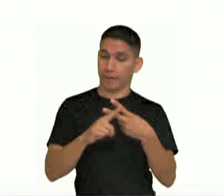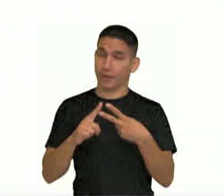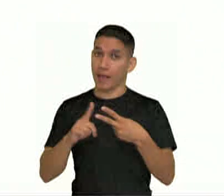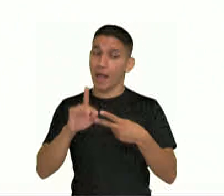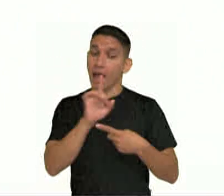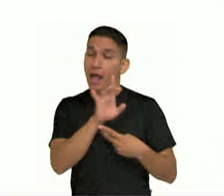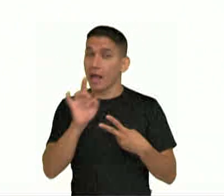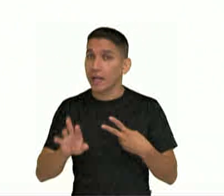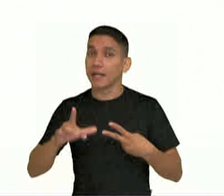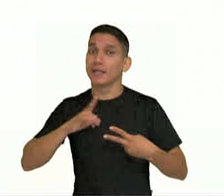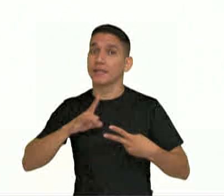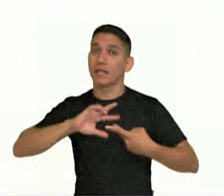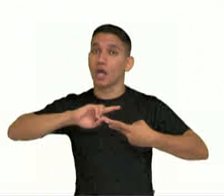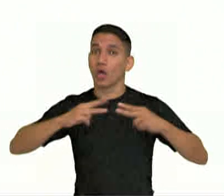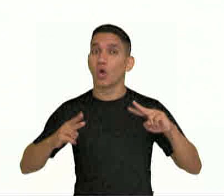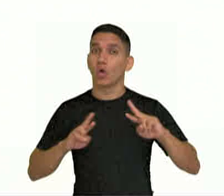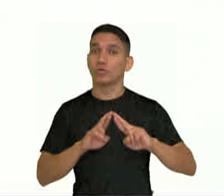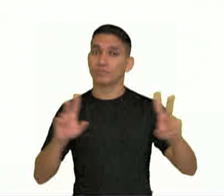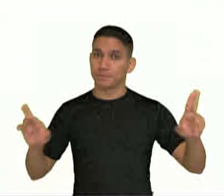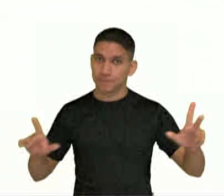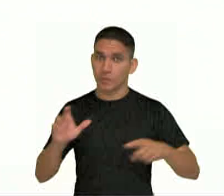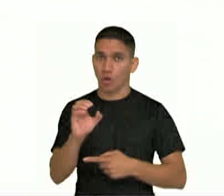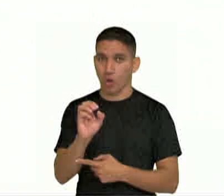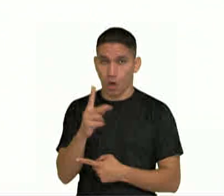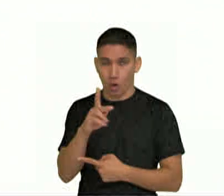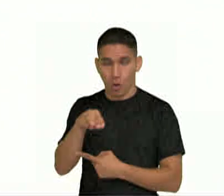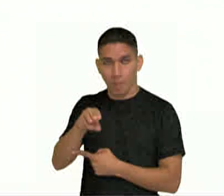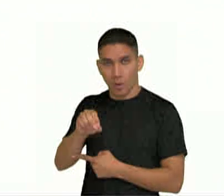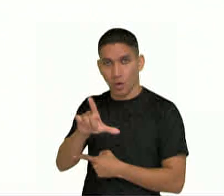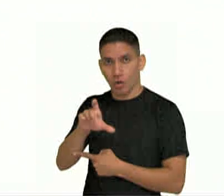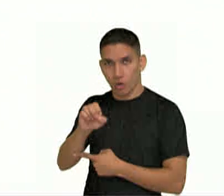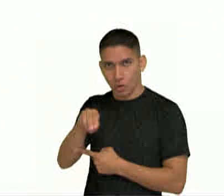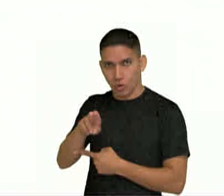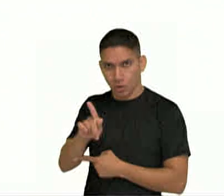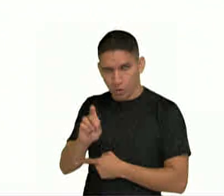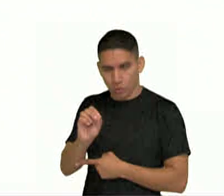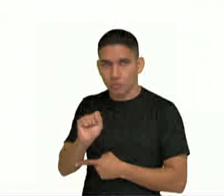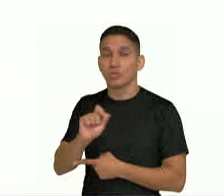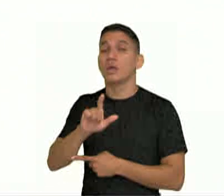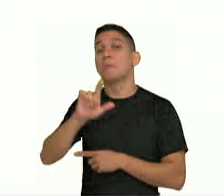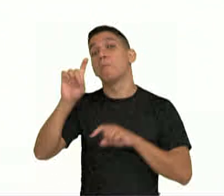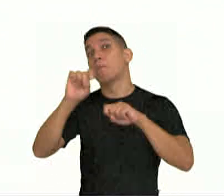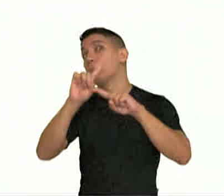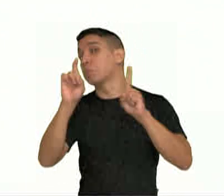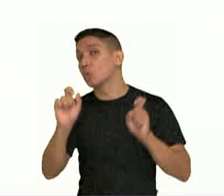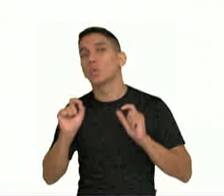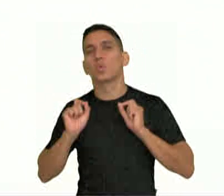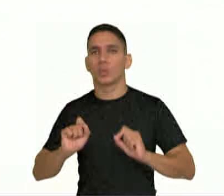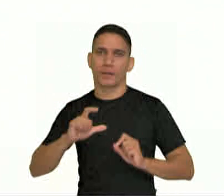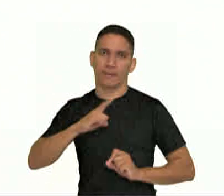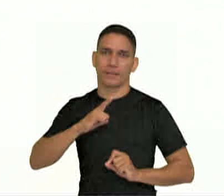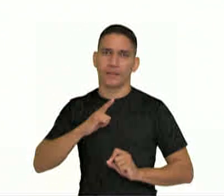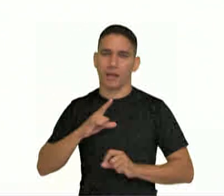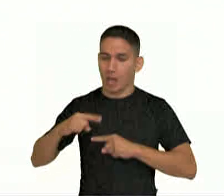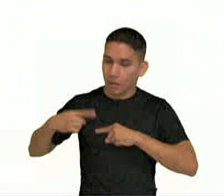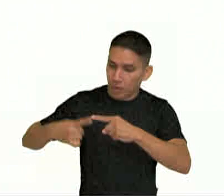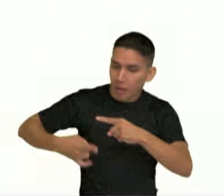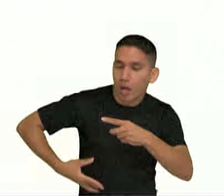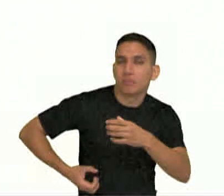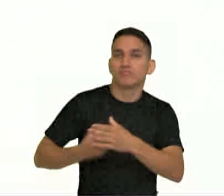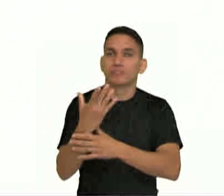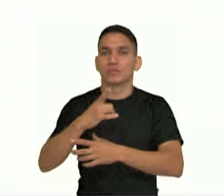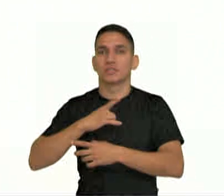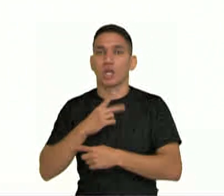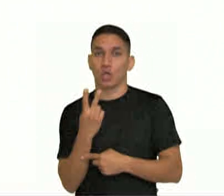diferentes pares de cromossomos homólogos. Supondo-se que a herança da cor de pele humana seja determinada por apenas 2 pares